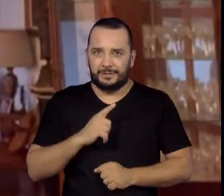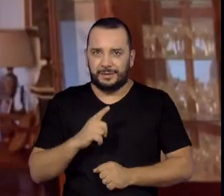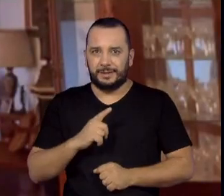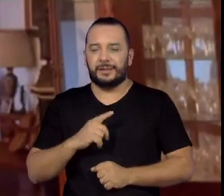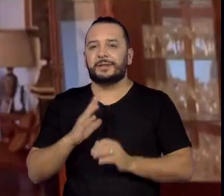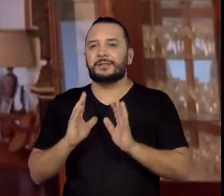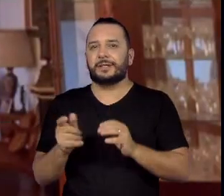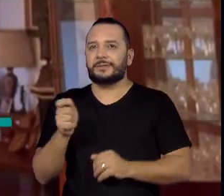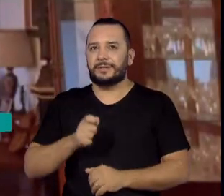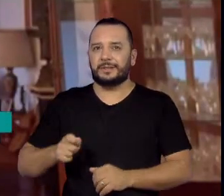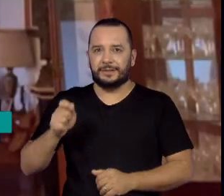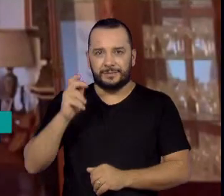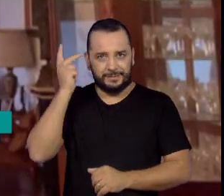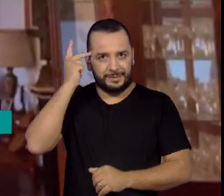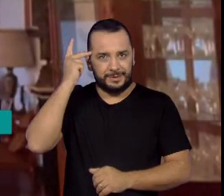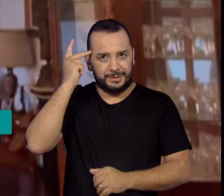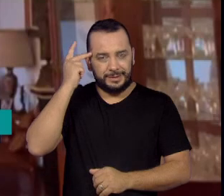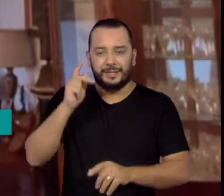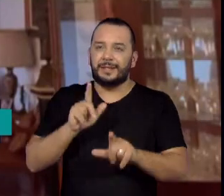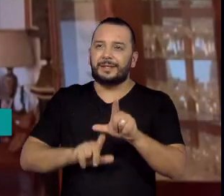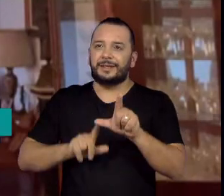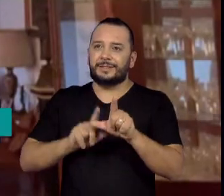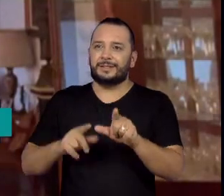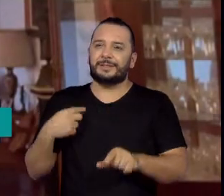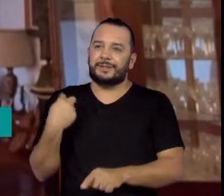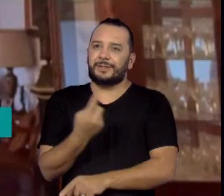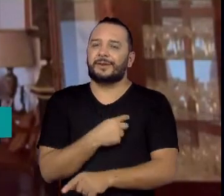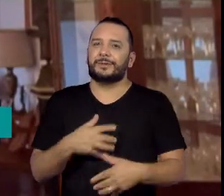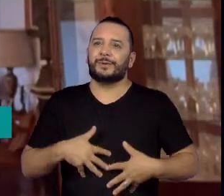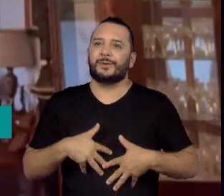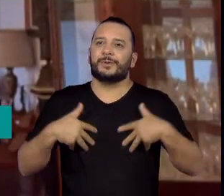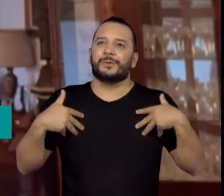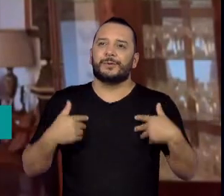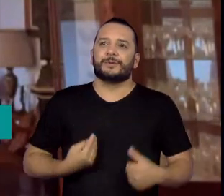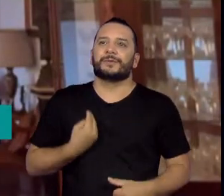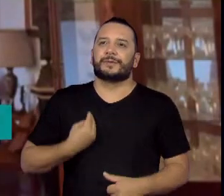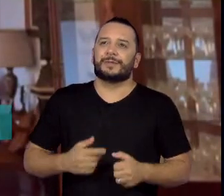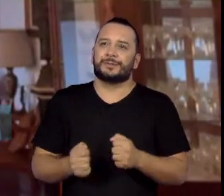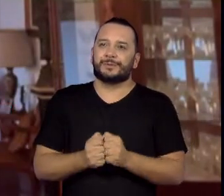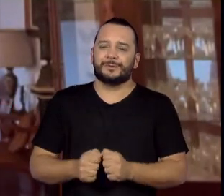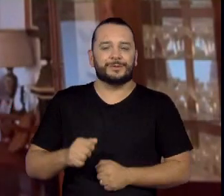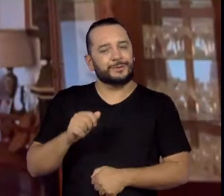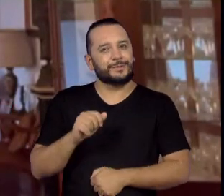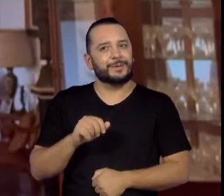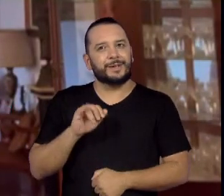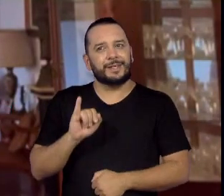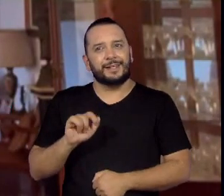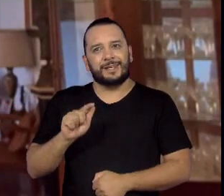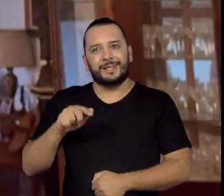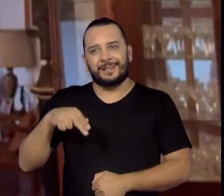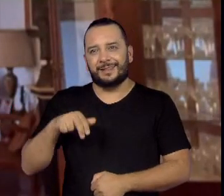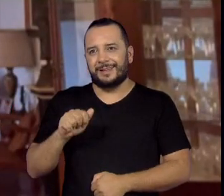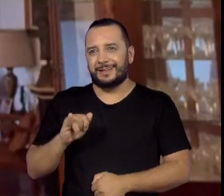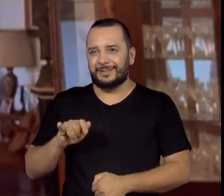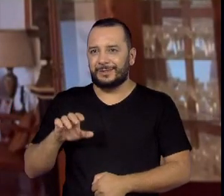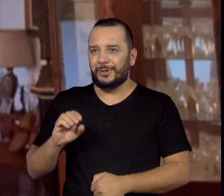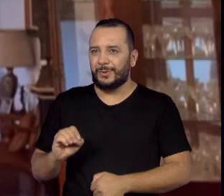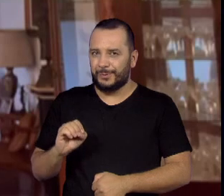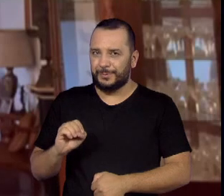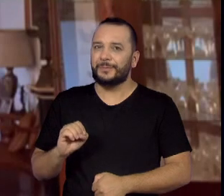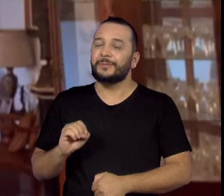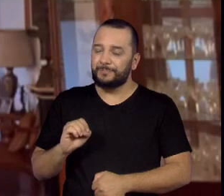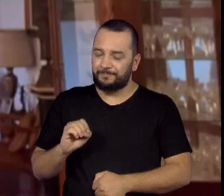Paulista de Letras um enorme orgulho de poder conviver com Inácio de Loyola Brandão. E